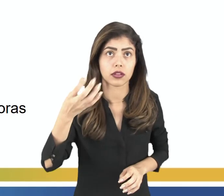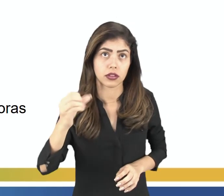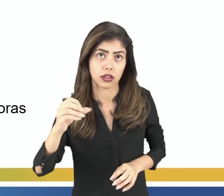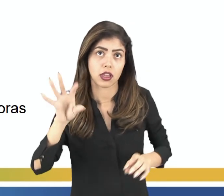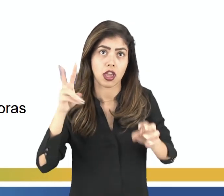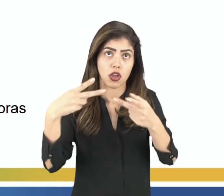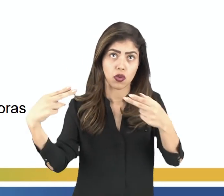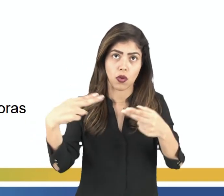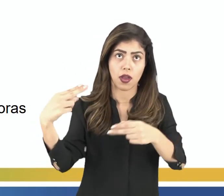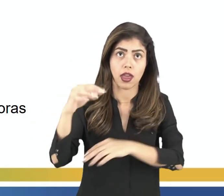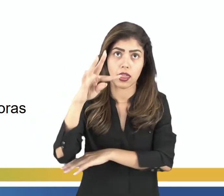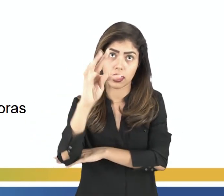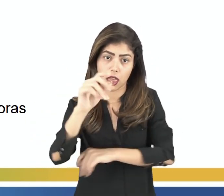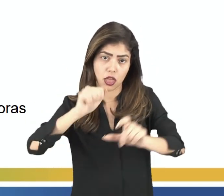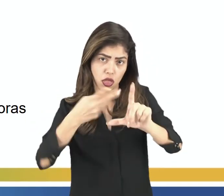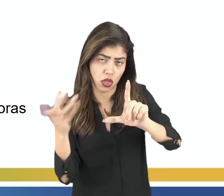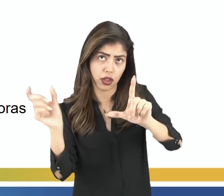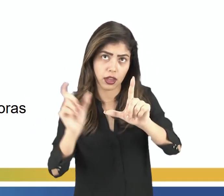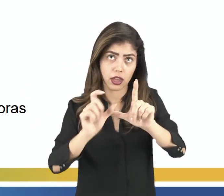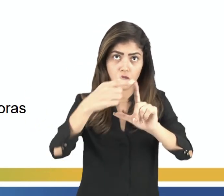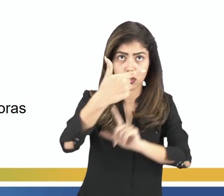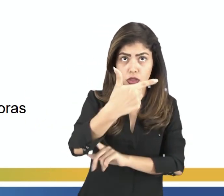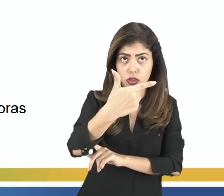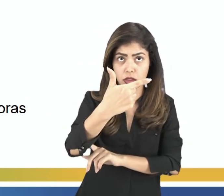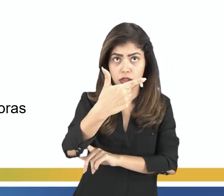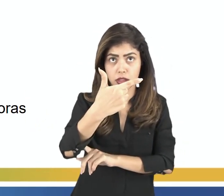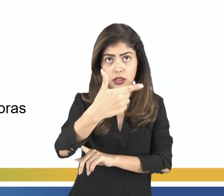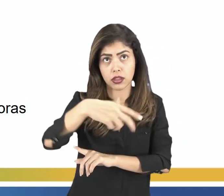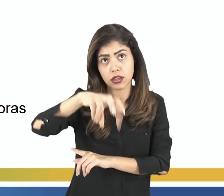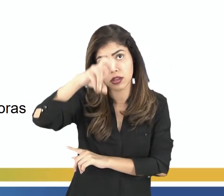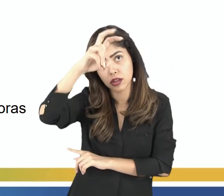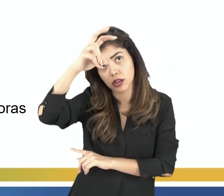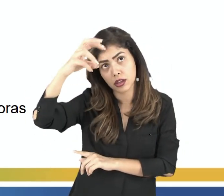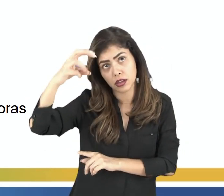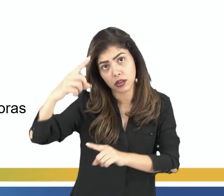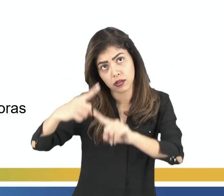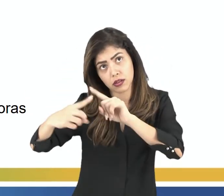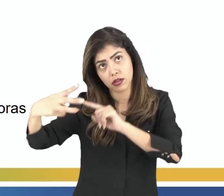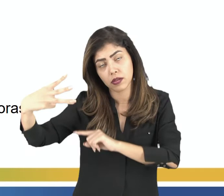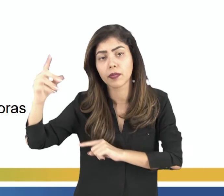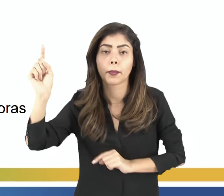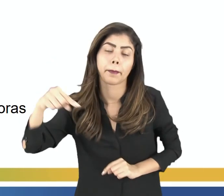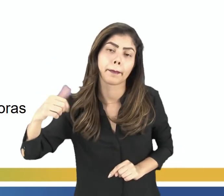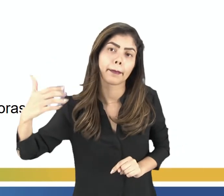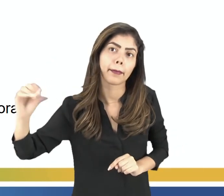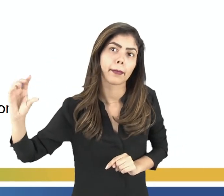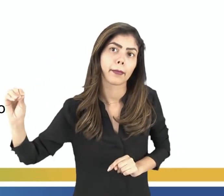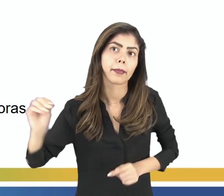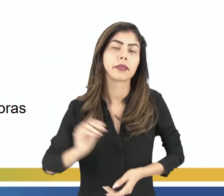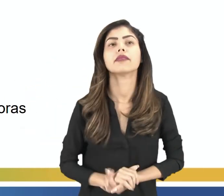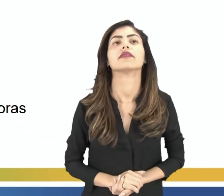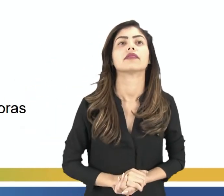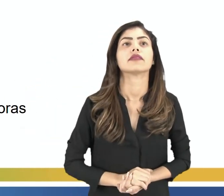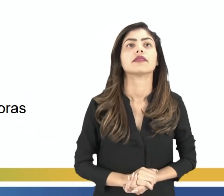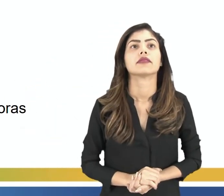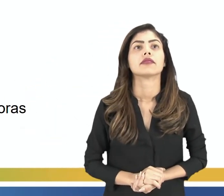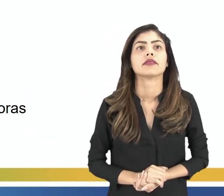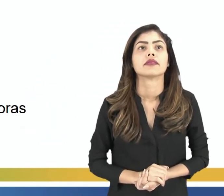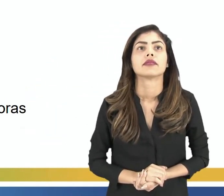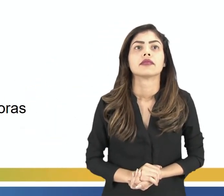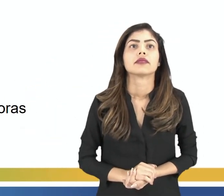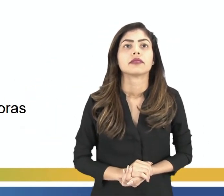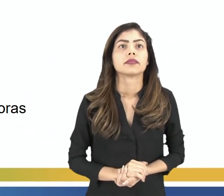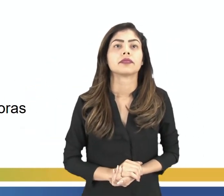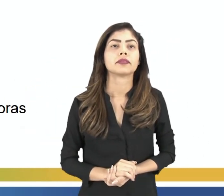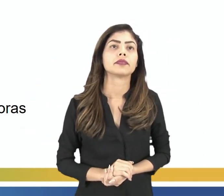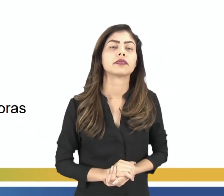igual a T log de quanto? 2 elevado a 5 vezes 3 sobre 100. Aplicando